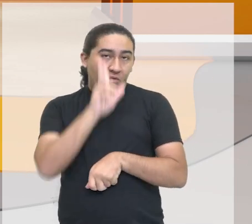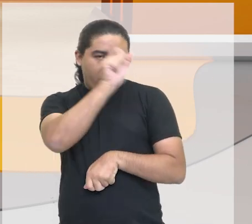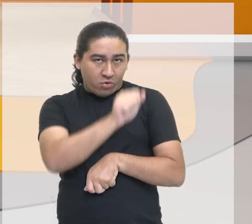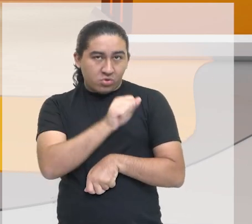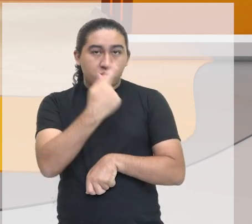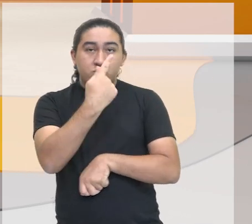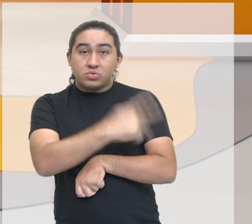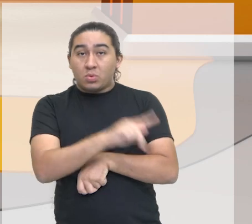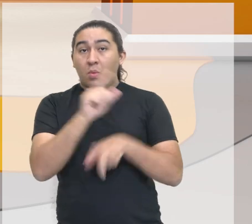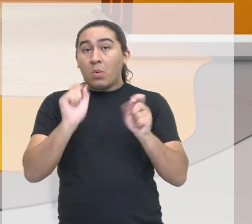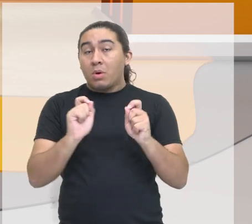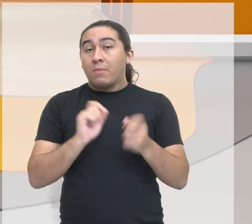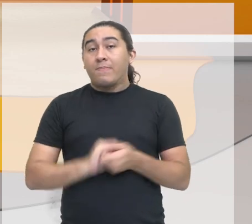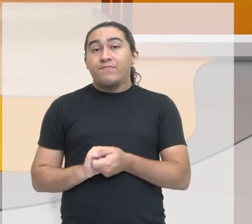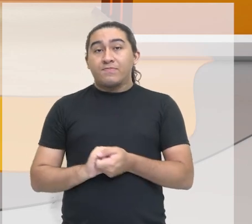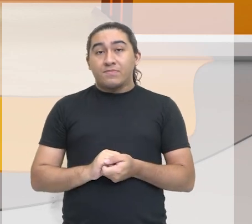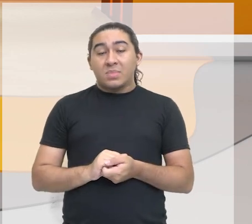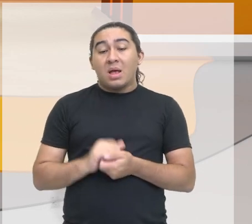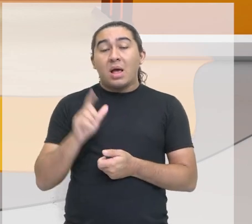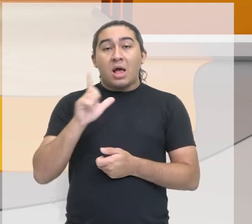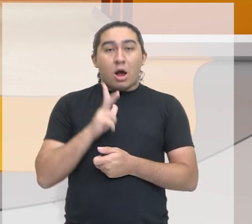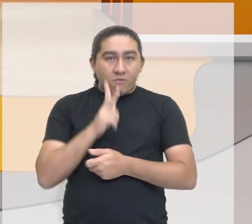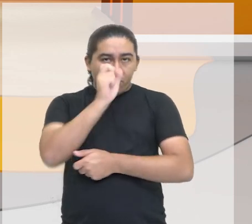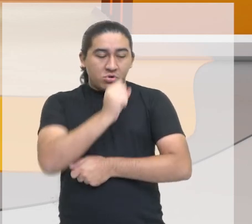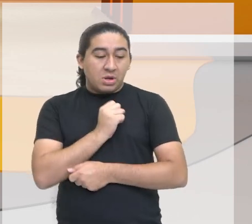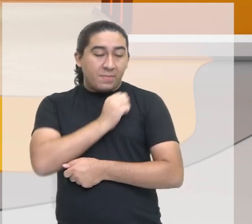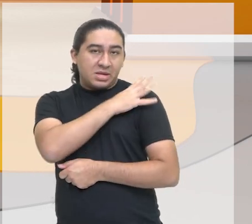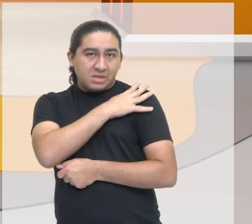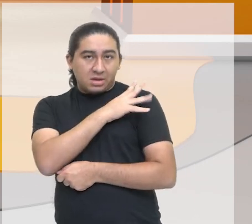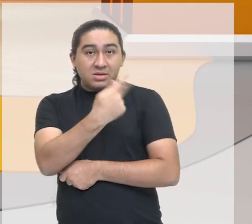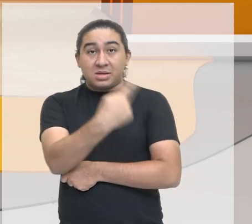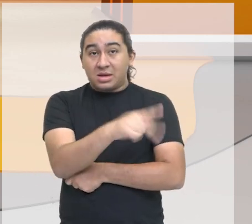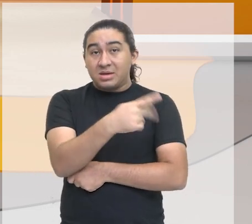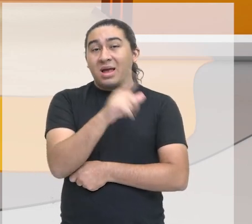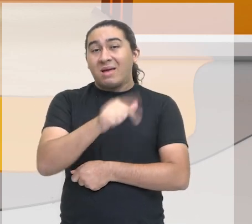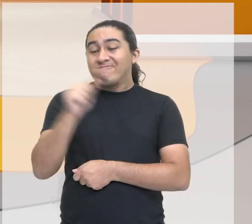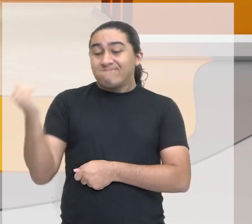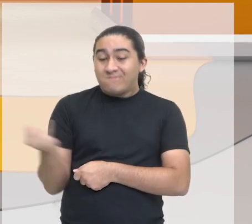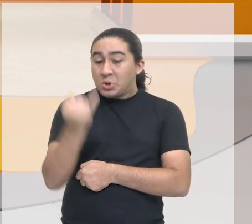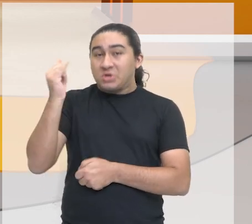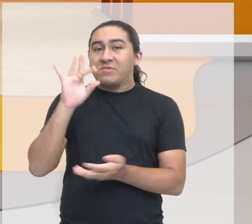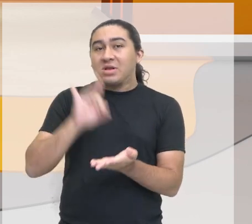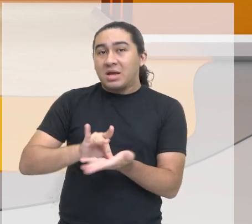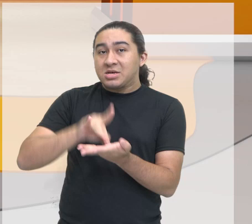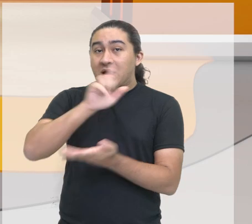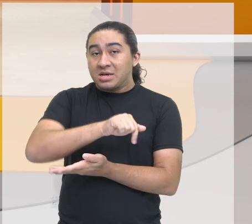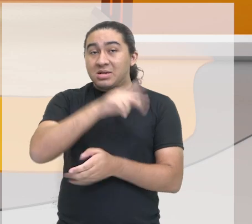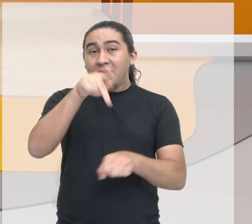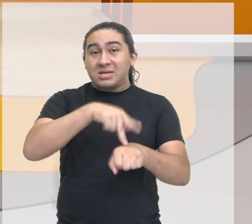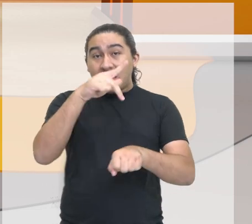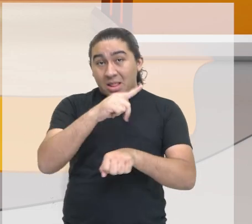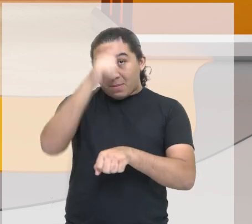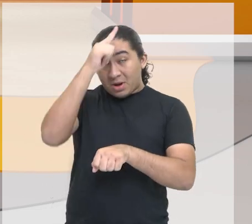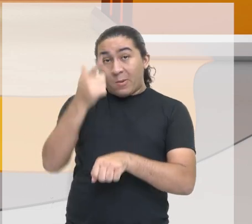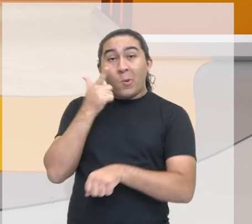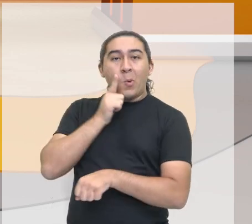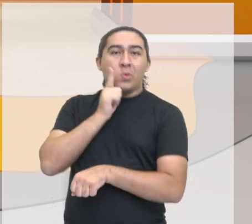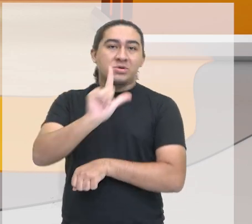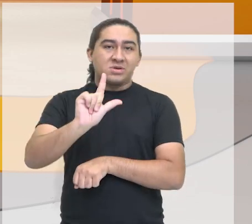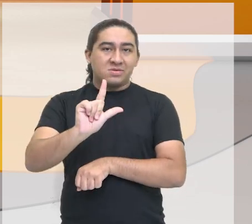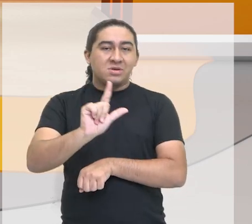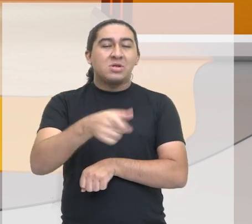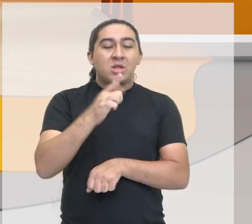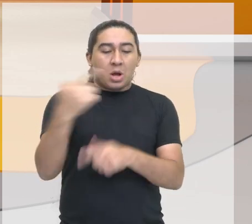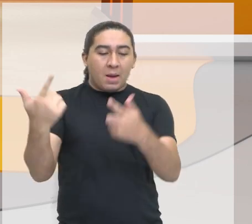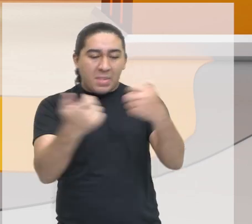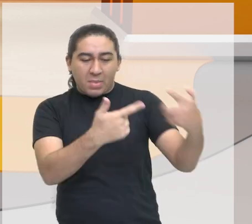mais o seu poderio militar e bélico, que foi primordial para que a Alemanha saísse vitoriosa nos primeiros